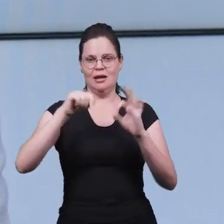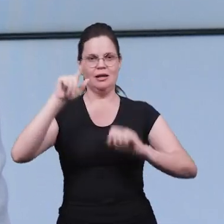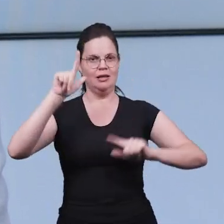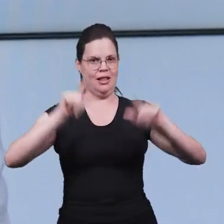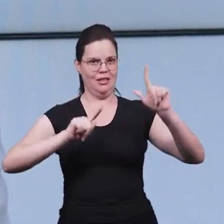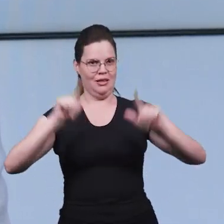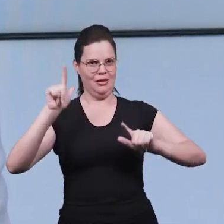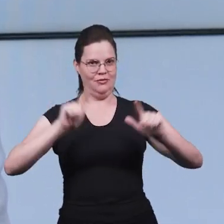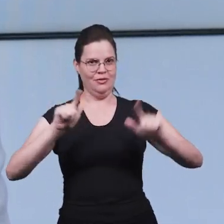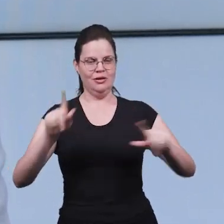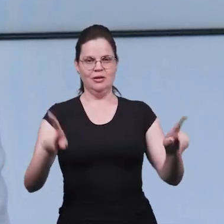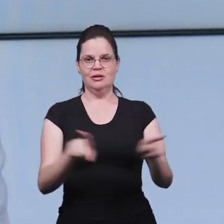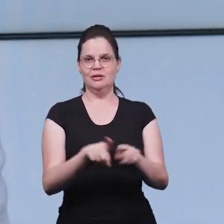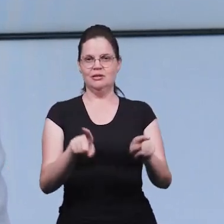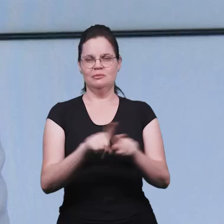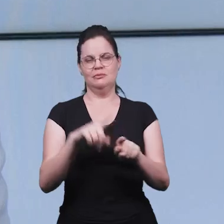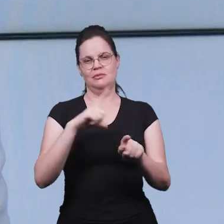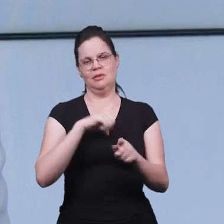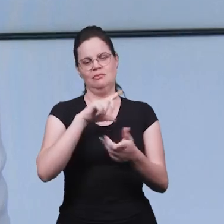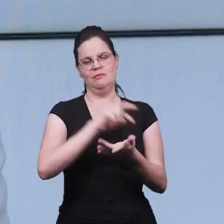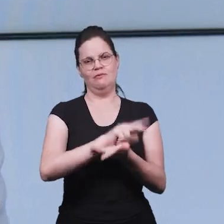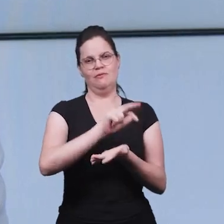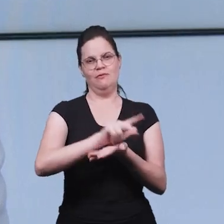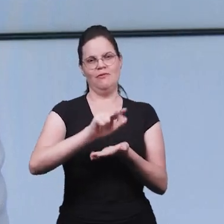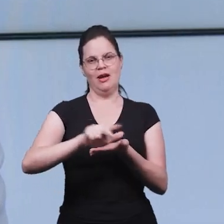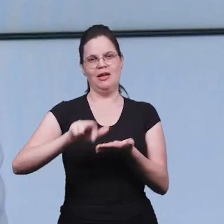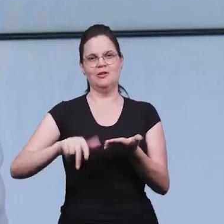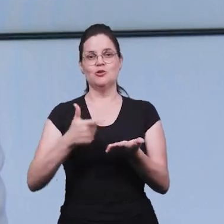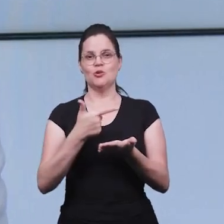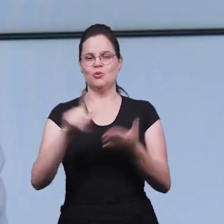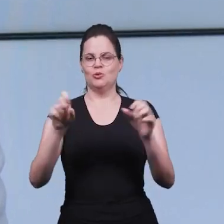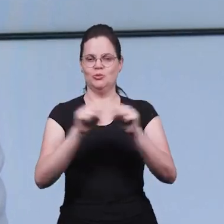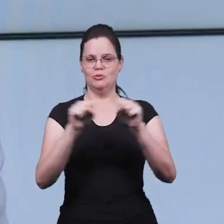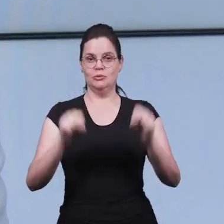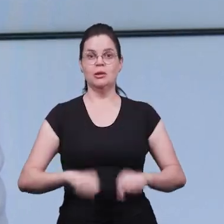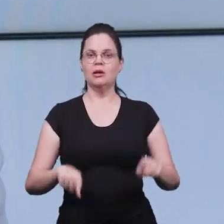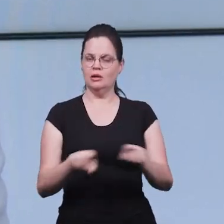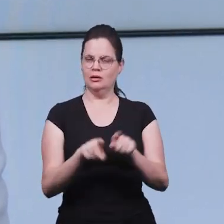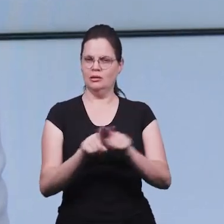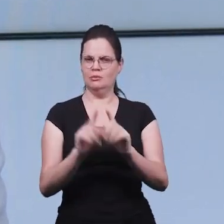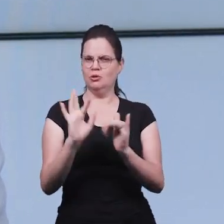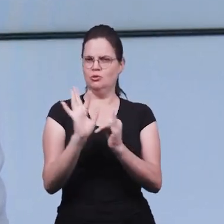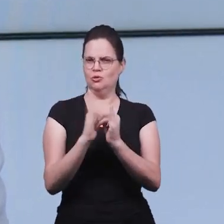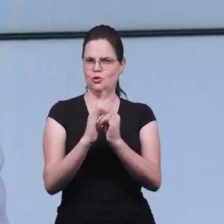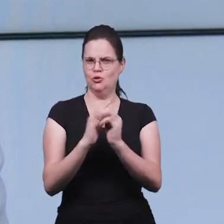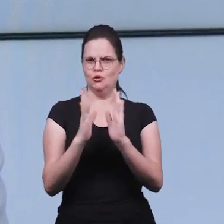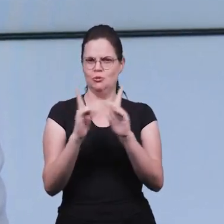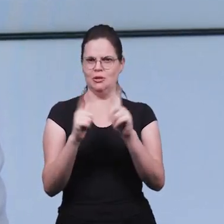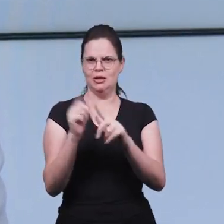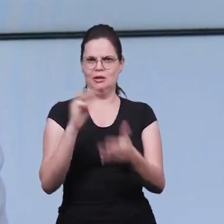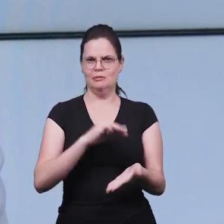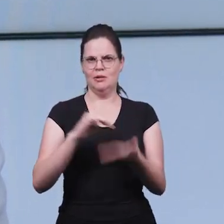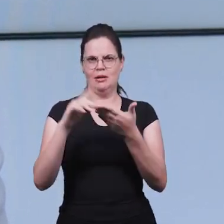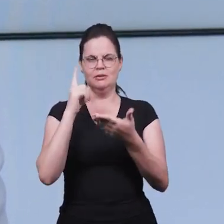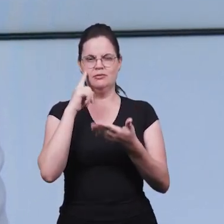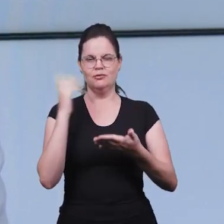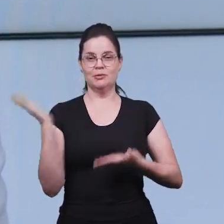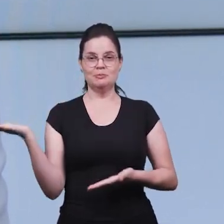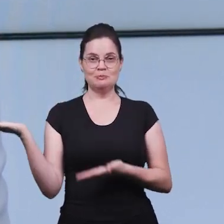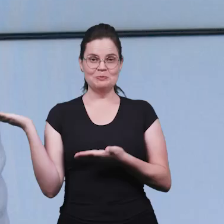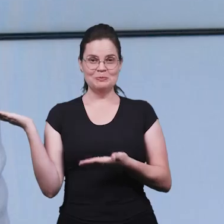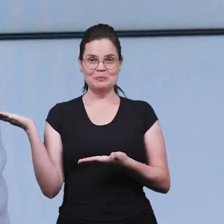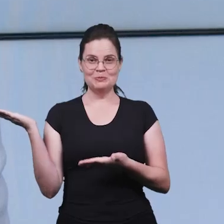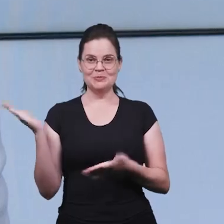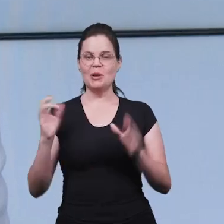na televisão, estamos também através de diversos outros sistemas, inclusive no canal da Igreja Cristã Maranata no YouTube, está aparecendo